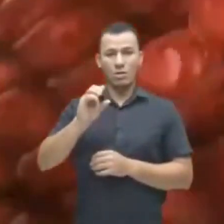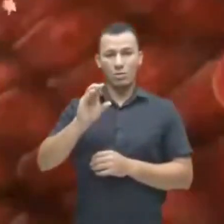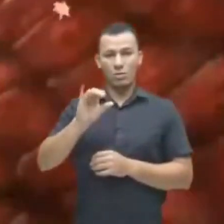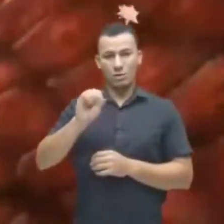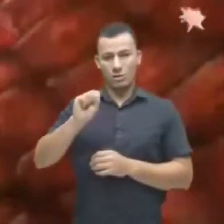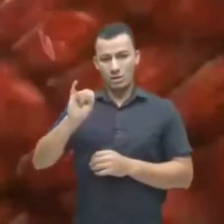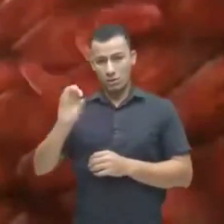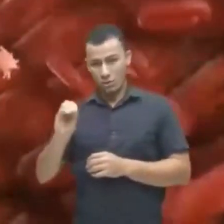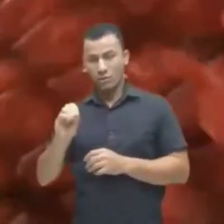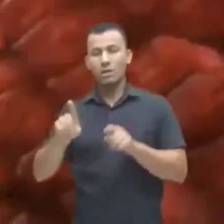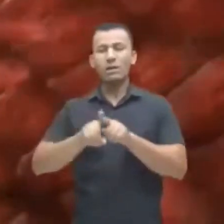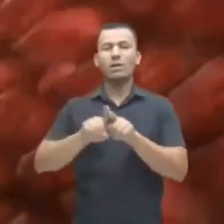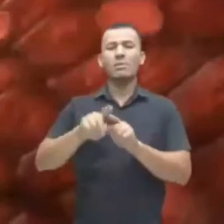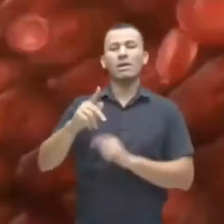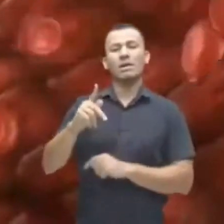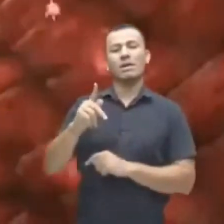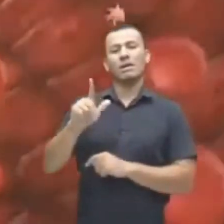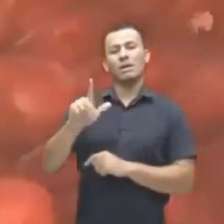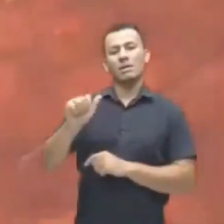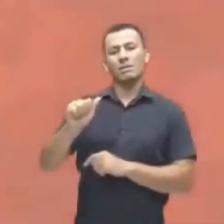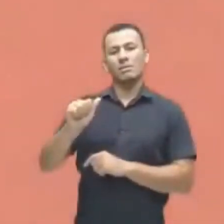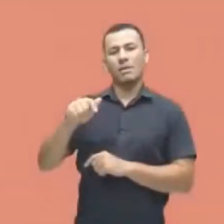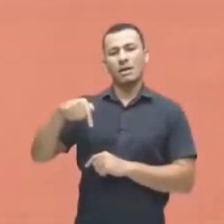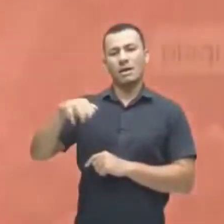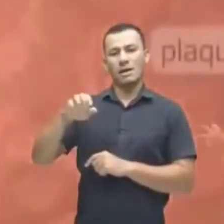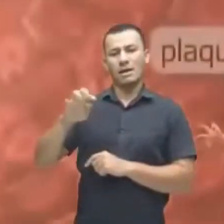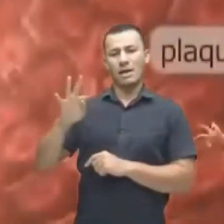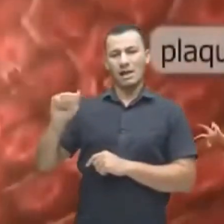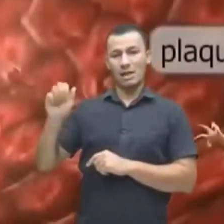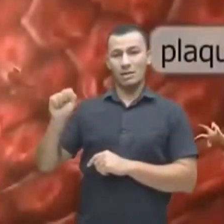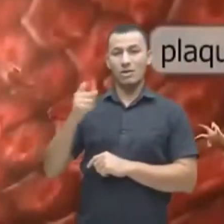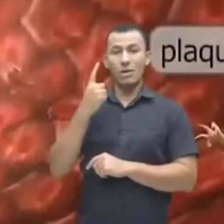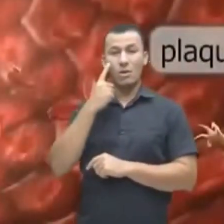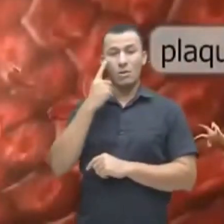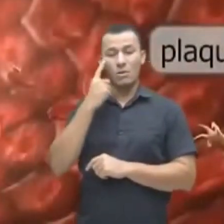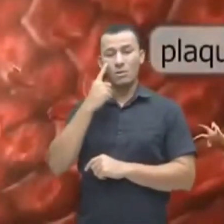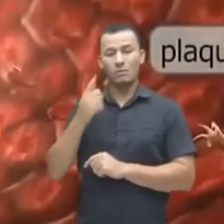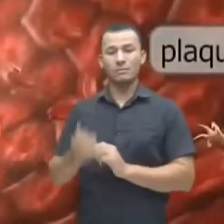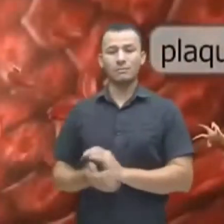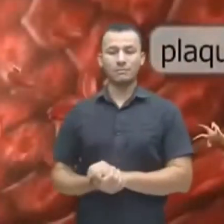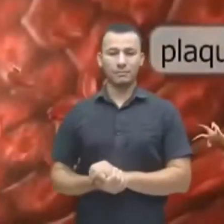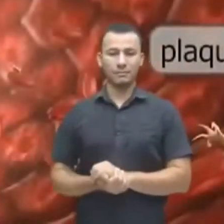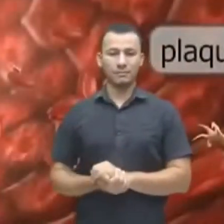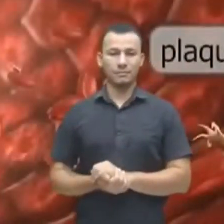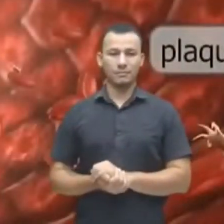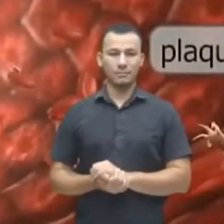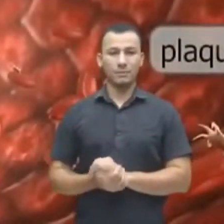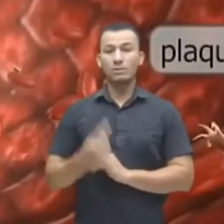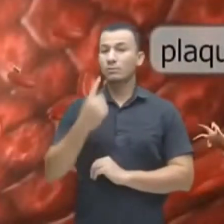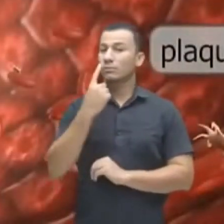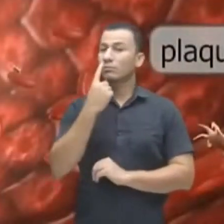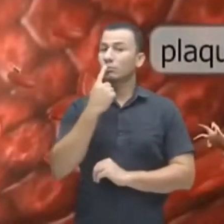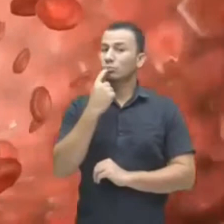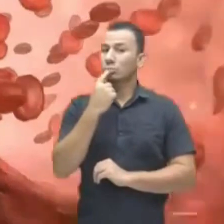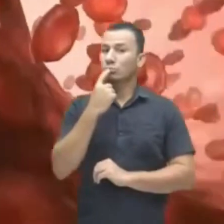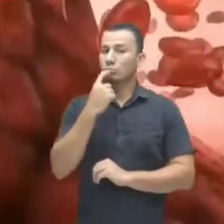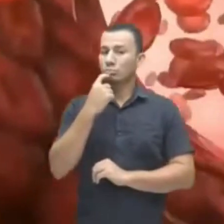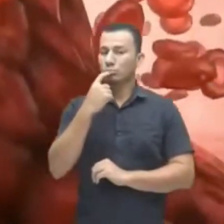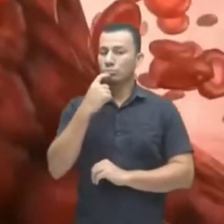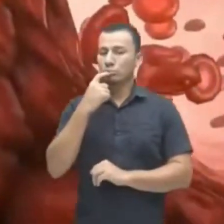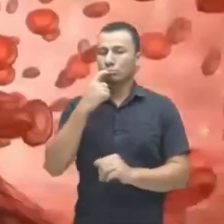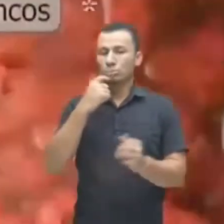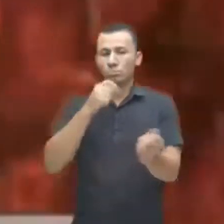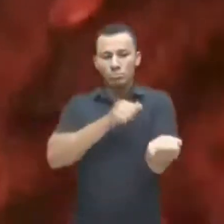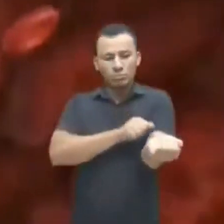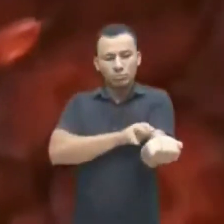as plaquetas. Vamos ver se vocês observaram a passagem deles? Tem os glóbulos vermelhos passando, dei